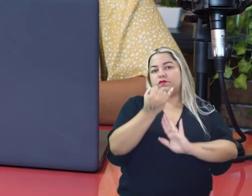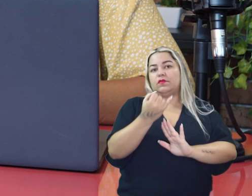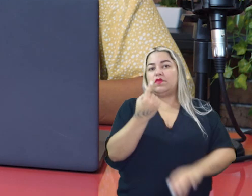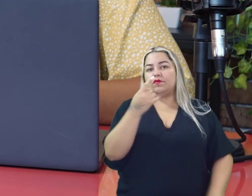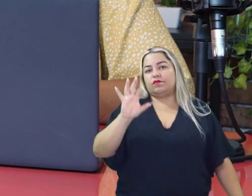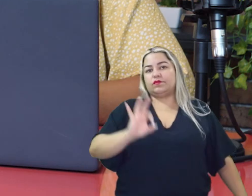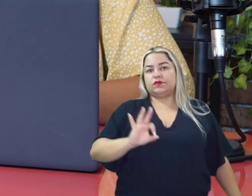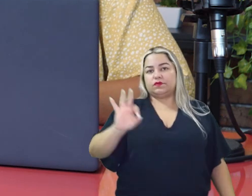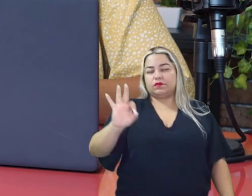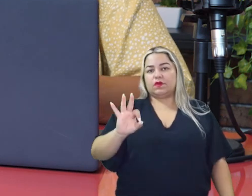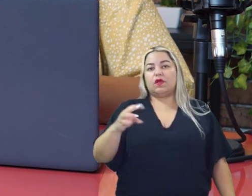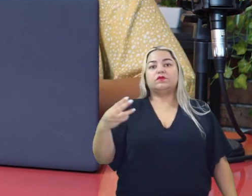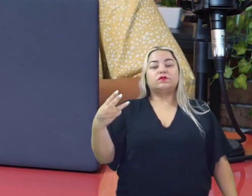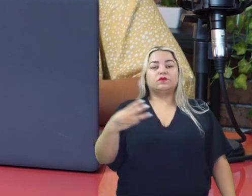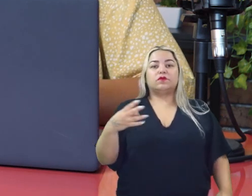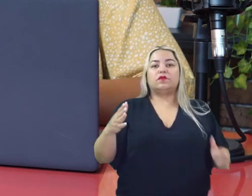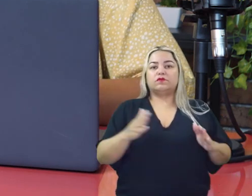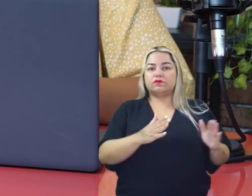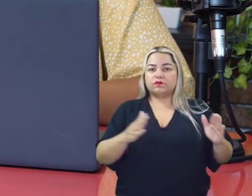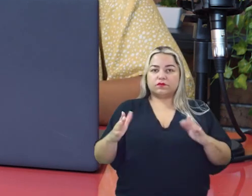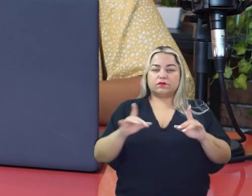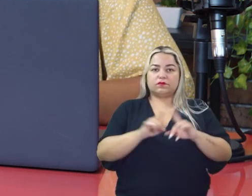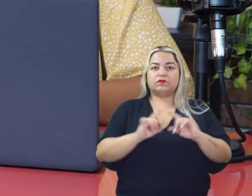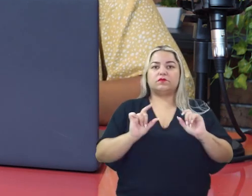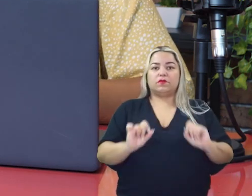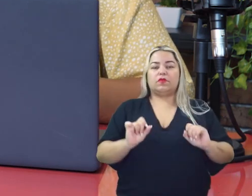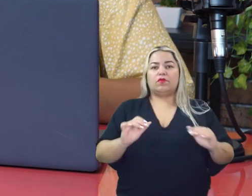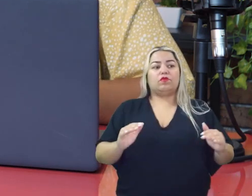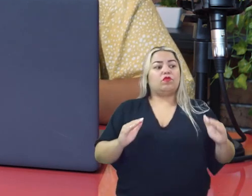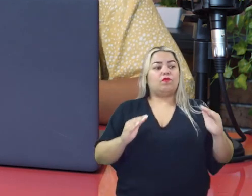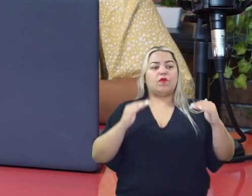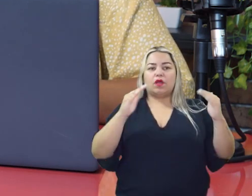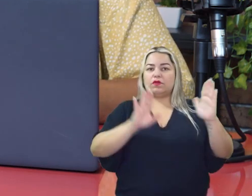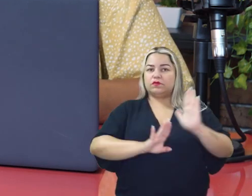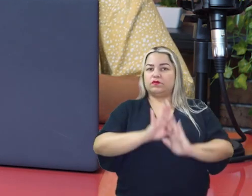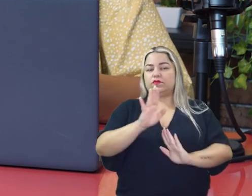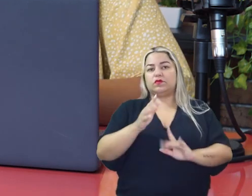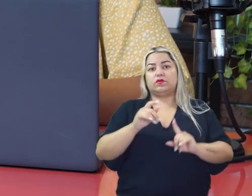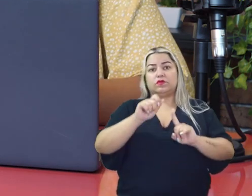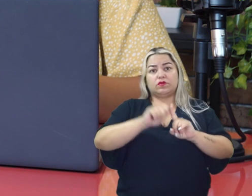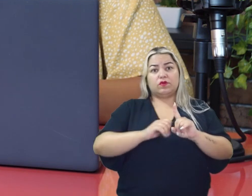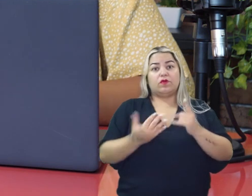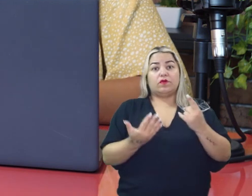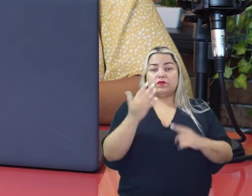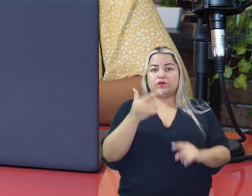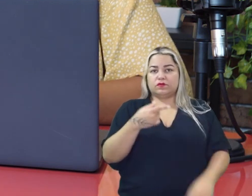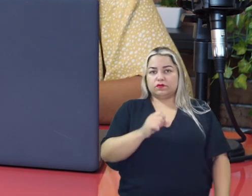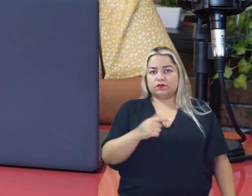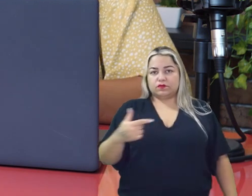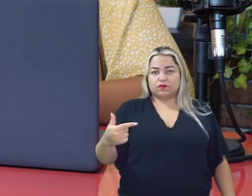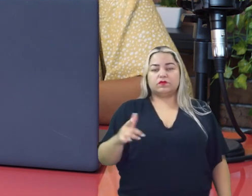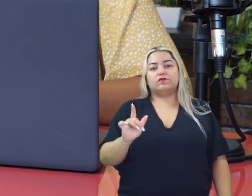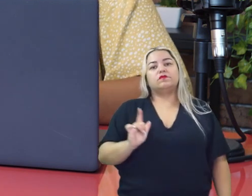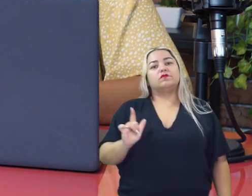de juros em 1%, a terceira elevação consecutiva e o maior aumento desde fevereiro de